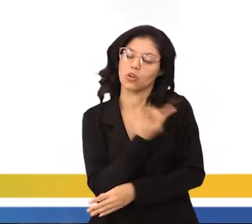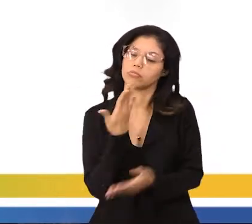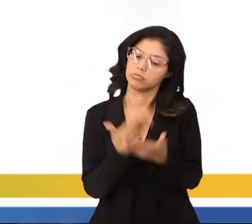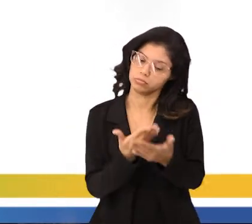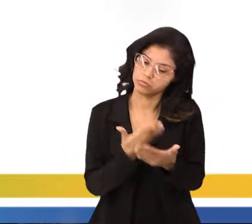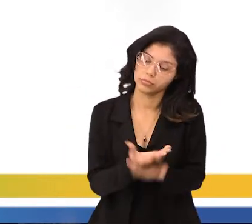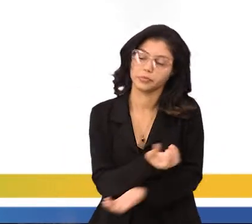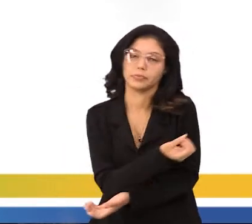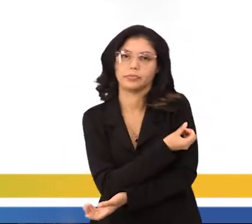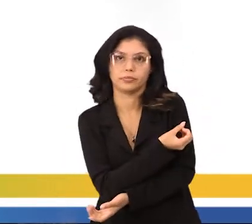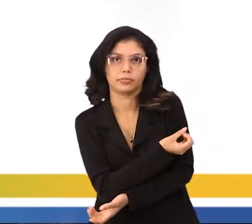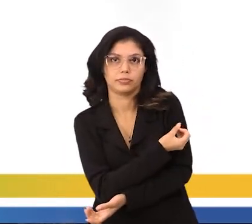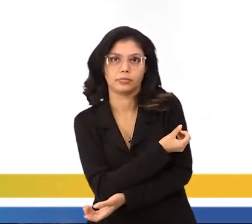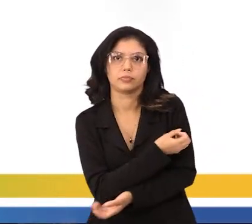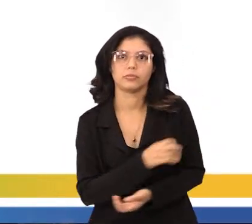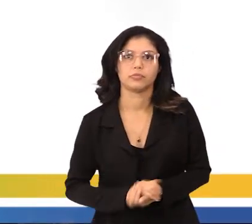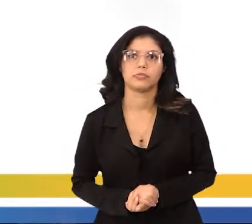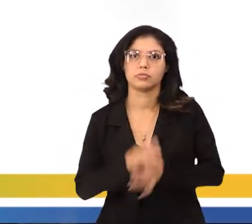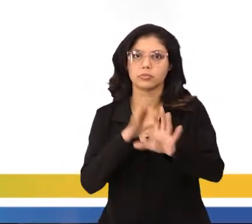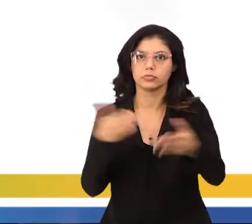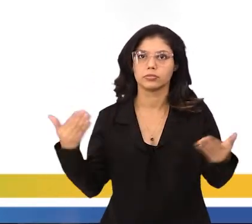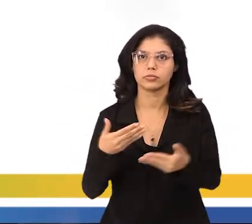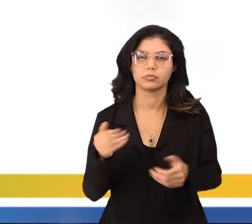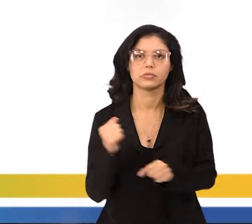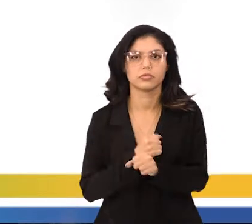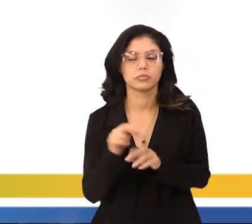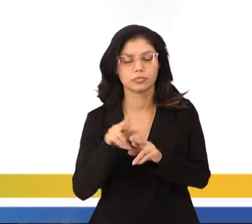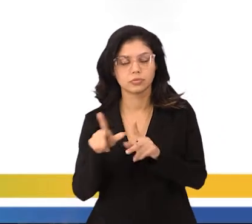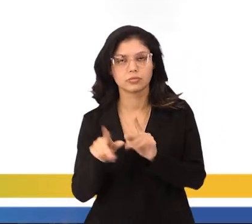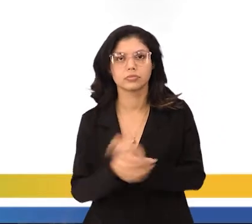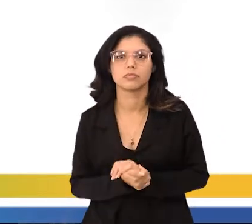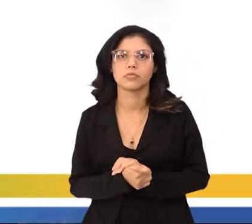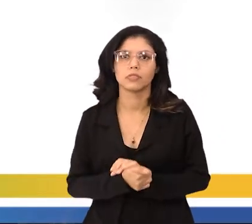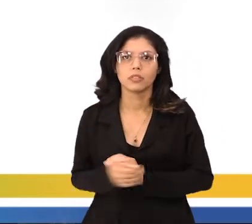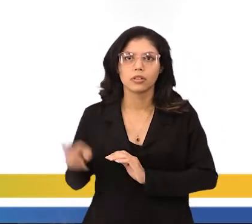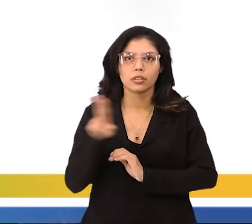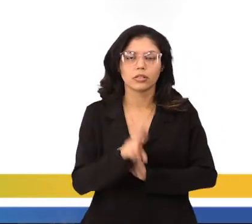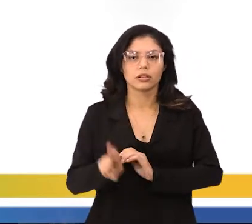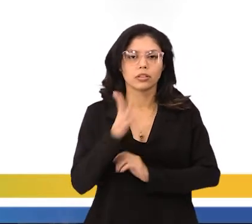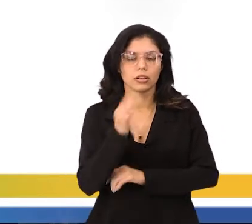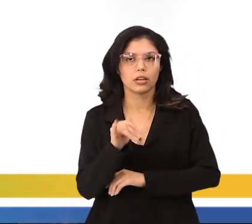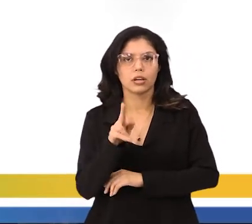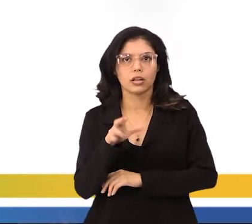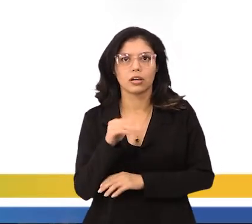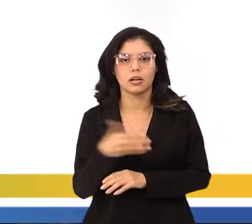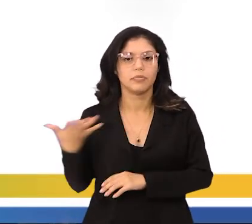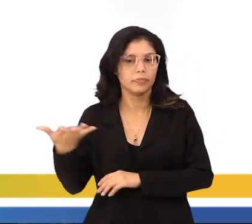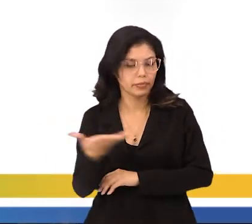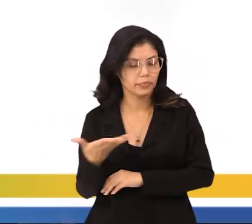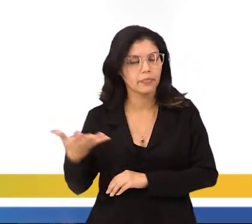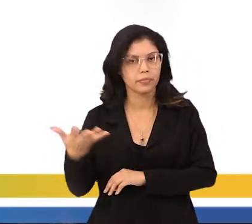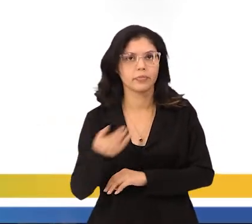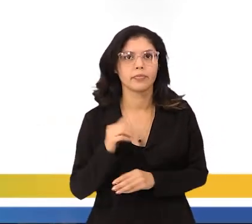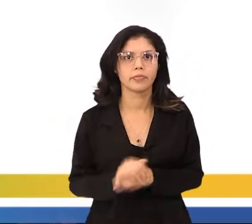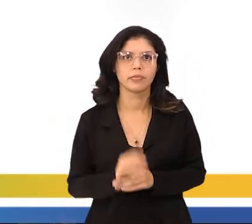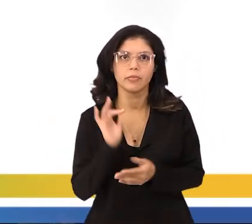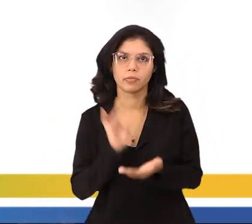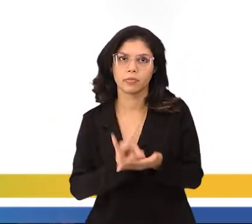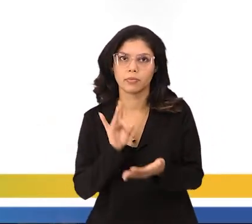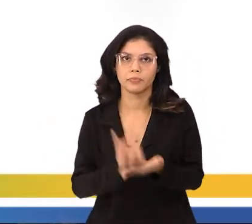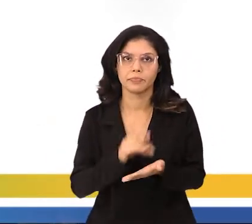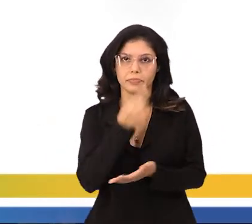estudamos, pessoal, no 6º ano. Mas nesse ano, no momento diferencial, será utilizado os números inteiros de base, na